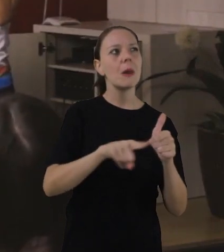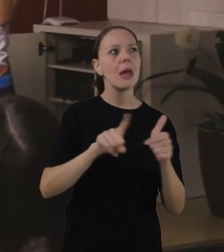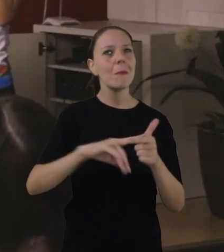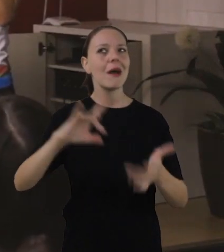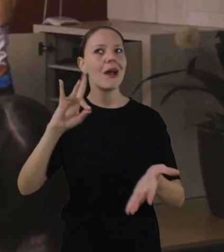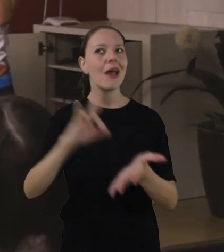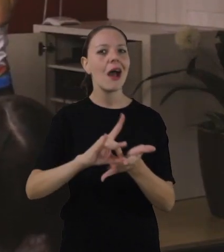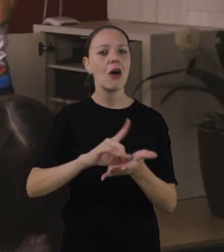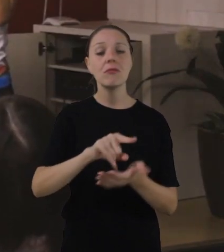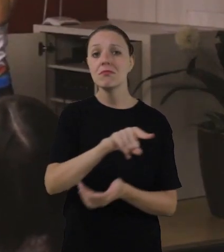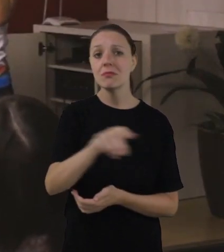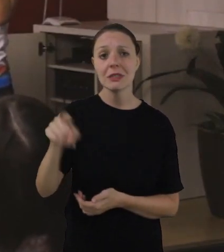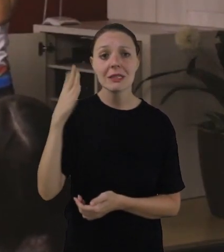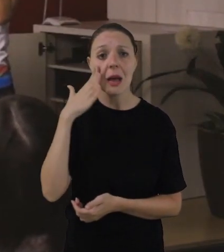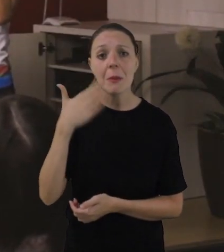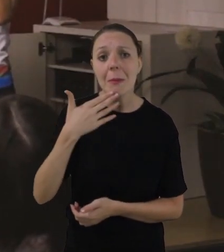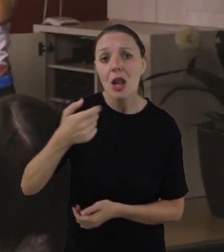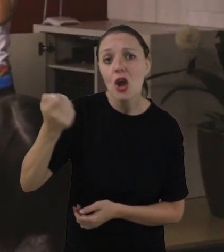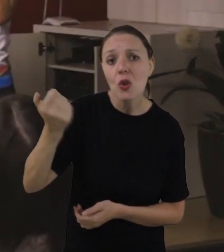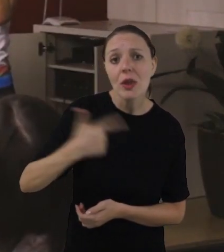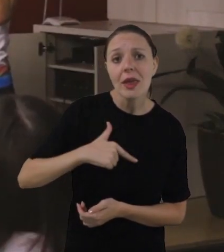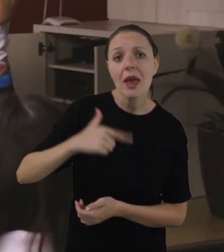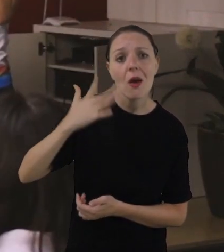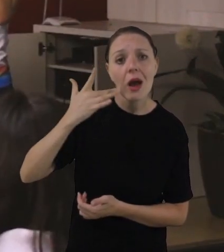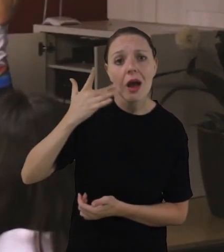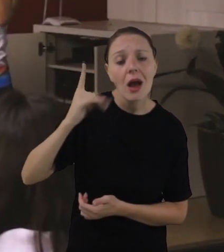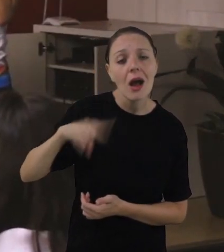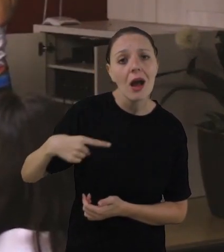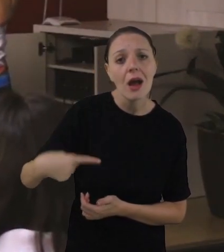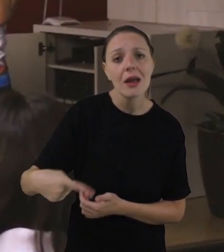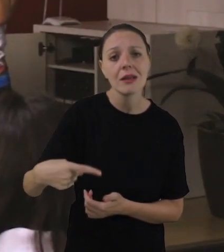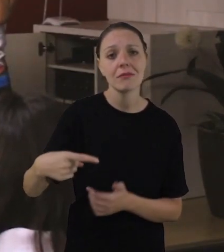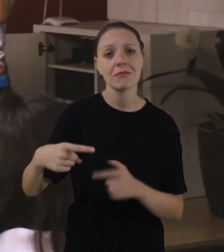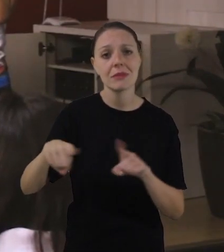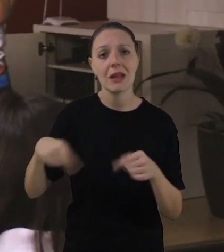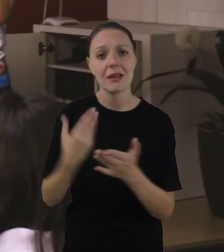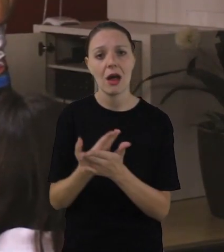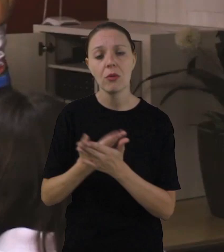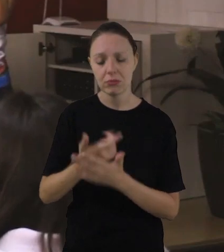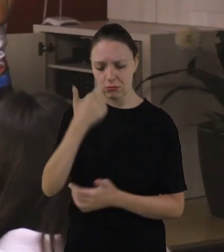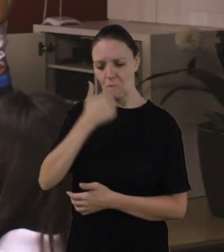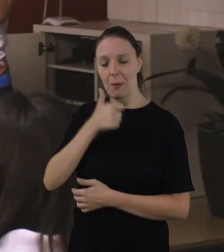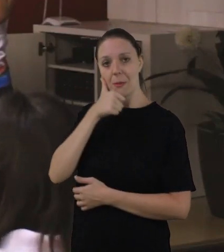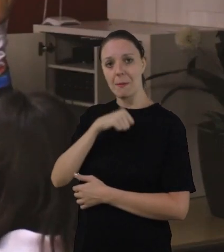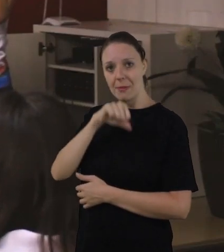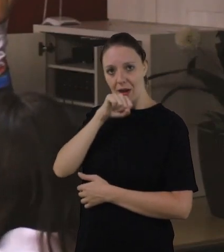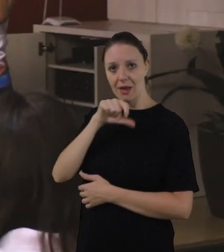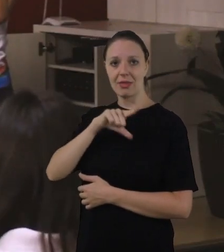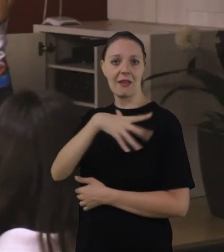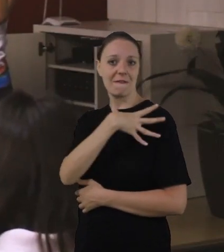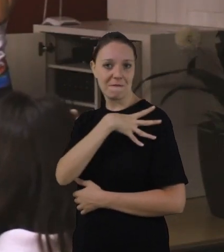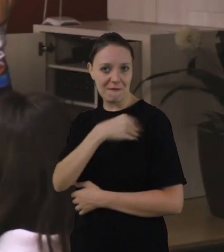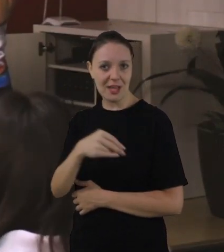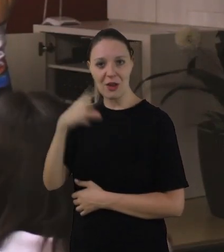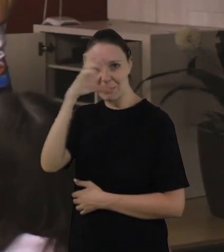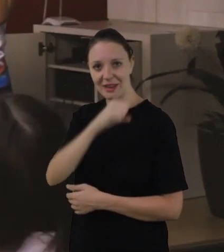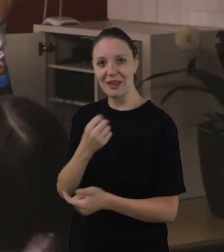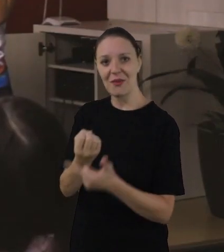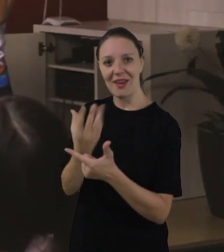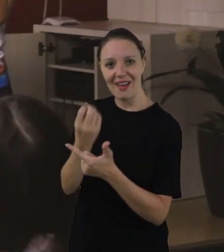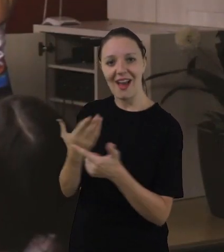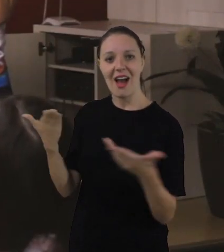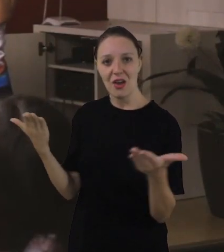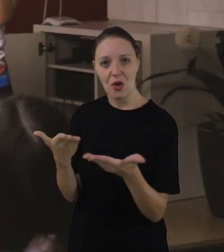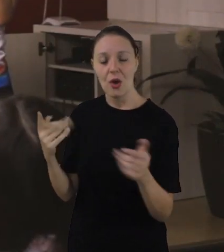O que vocês sabem melhor do que eu, o dia a dia da sala de aula. Eu sou uma mãe, eu tenho os meus filhos que estão em fase de letramento agora, mas eu também